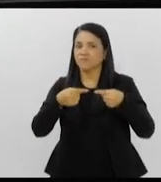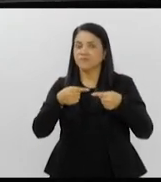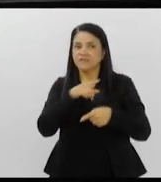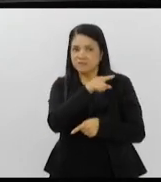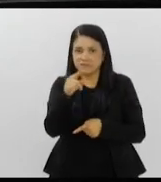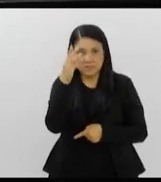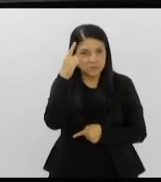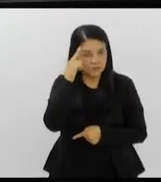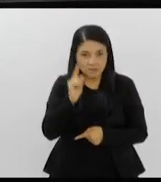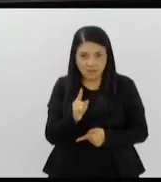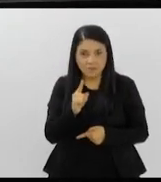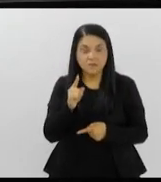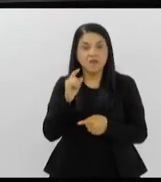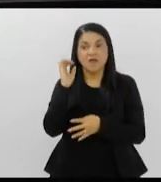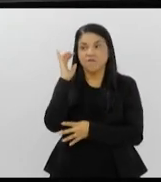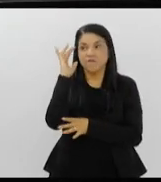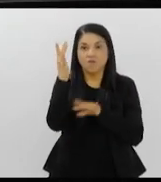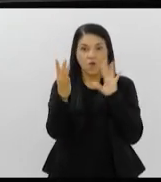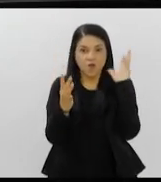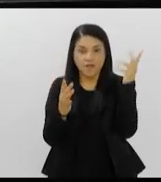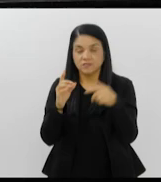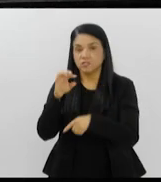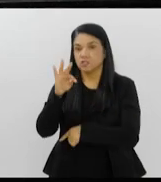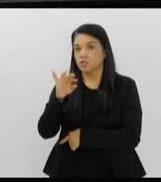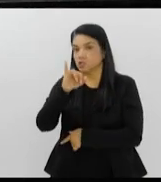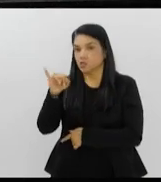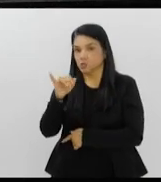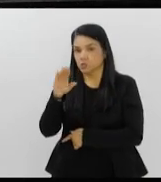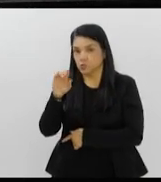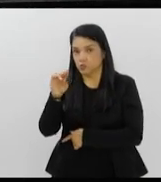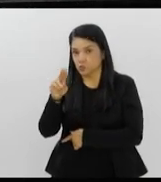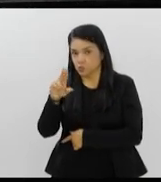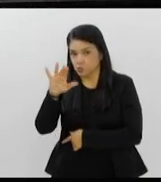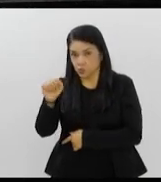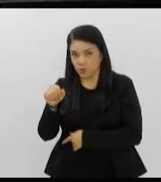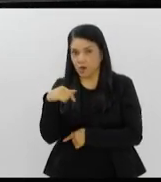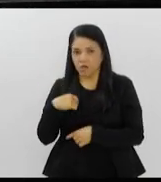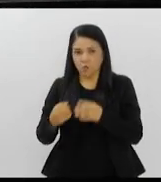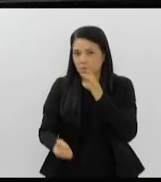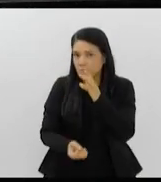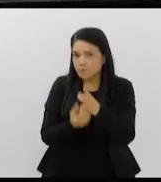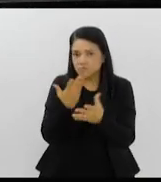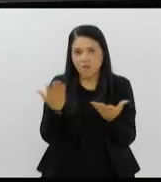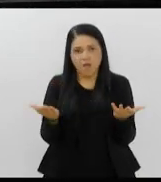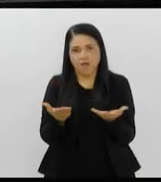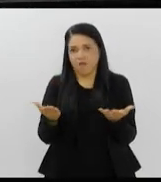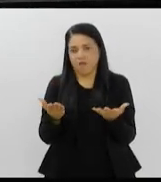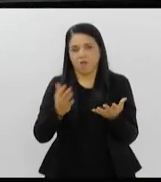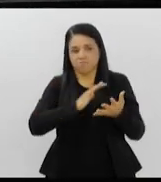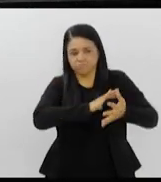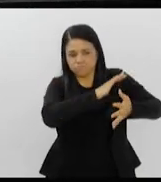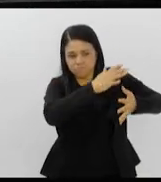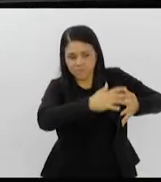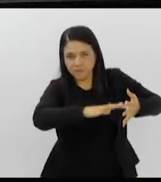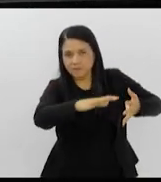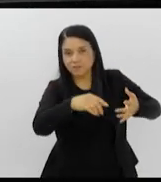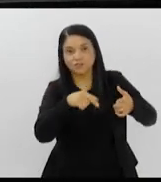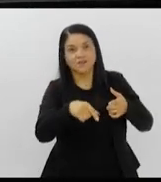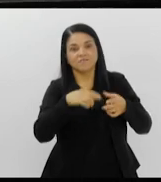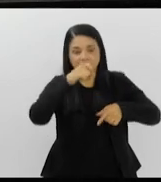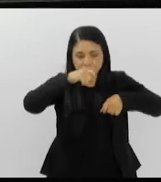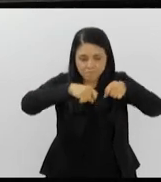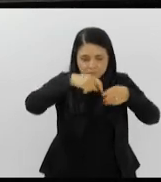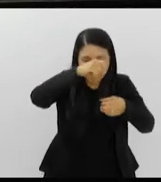a Floresta da Tijuca, ela não é uma remanescência original de Mata Atlântica. Ela foi